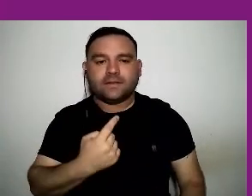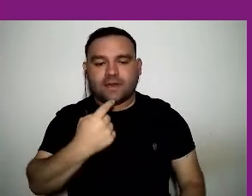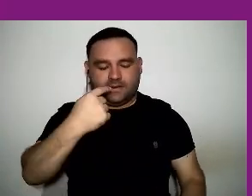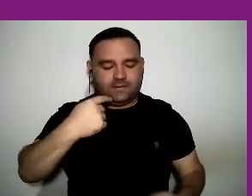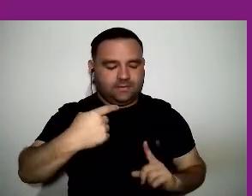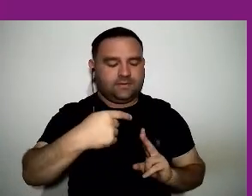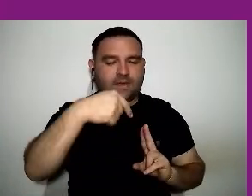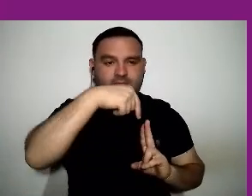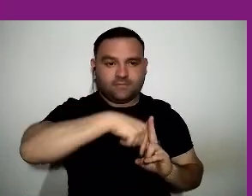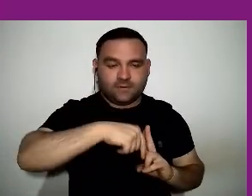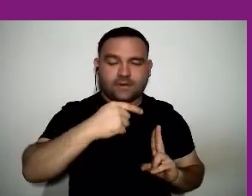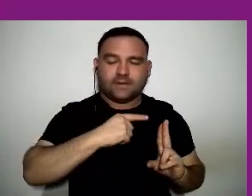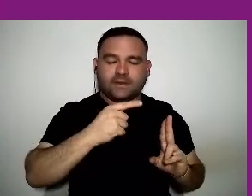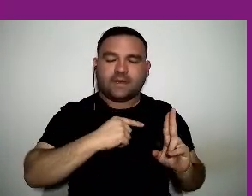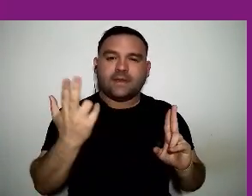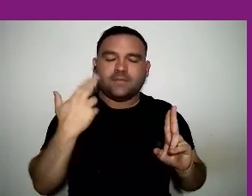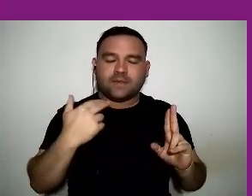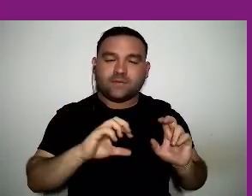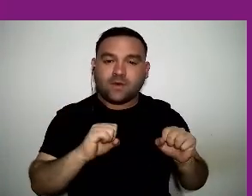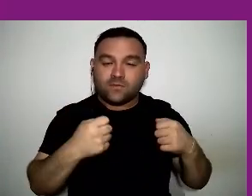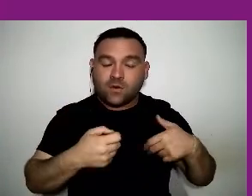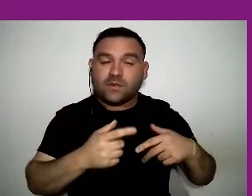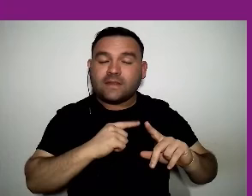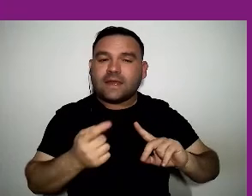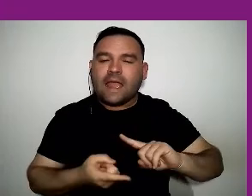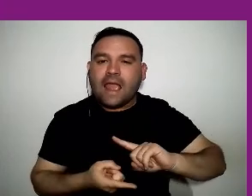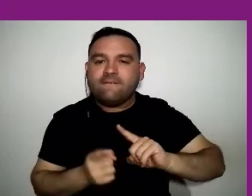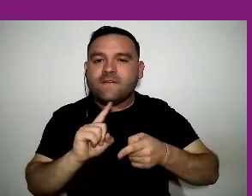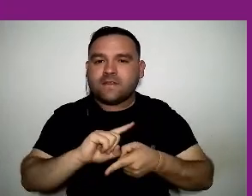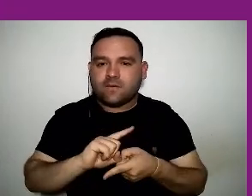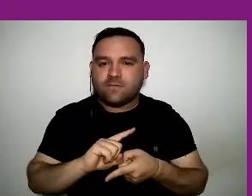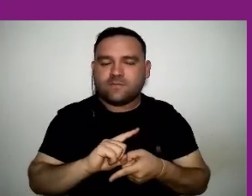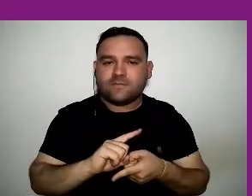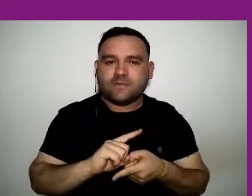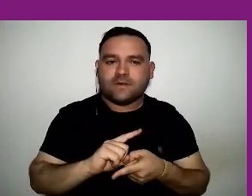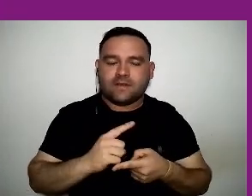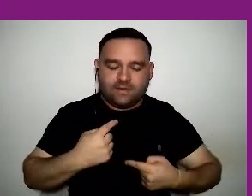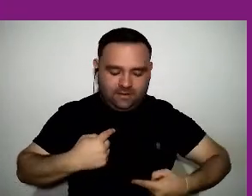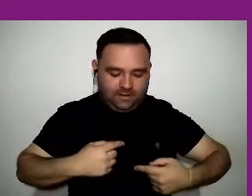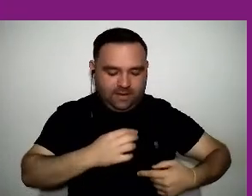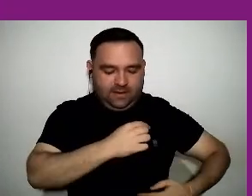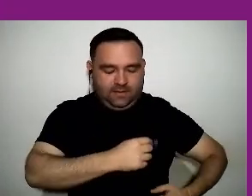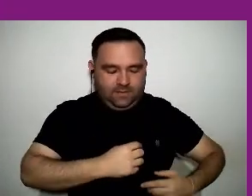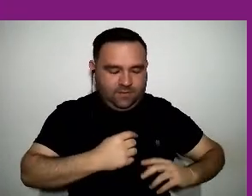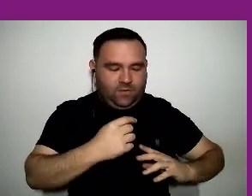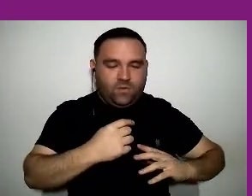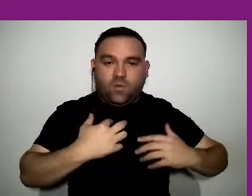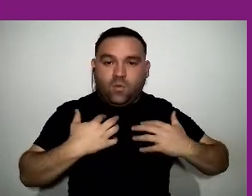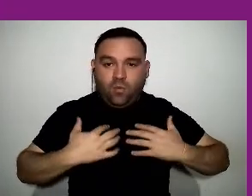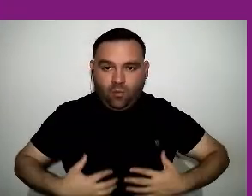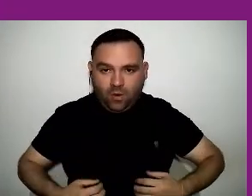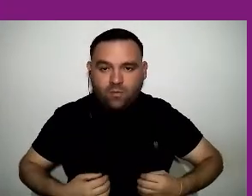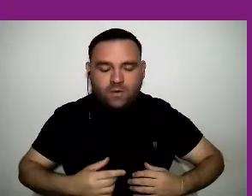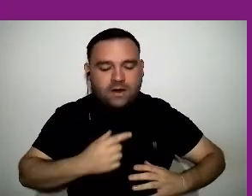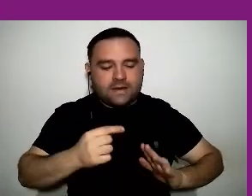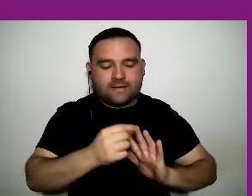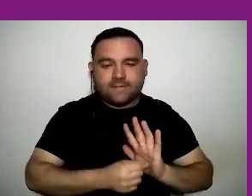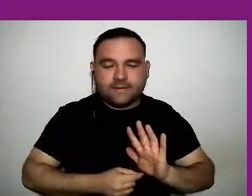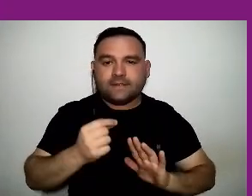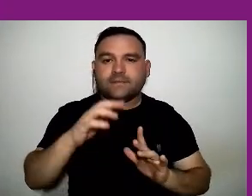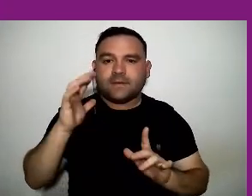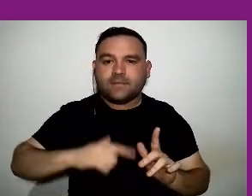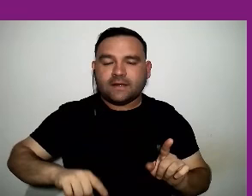assistida que geravam esforço, eles tinham uma inversão da aeração pulmonar com mais lesão pulmonar